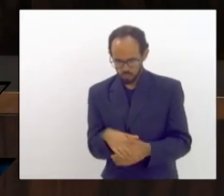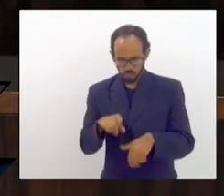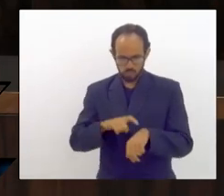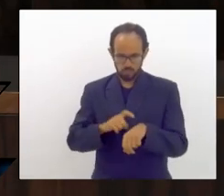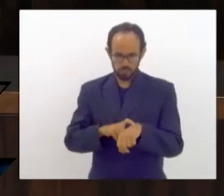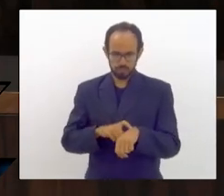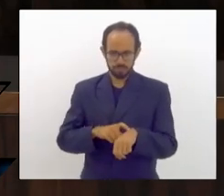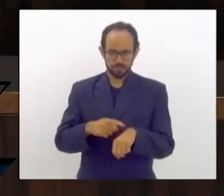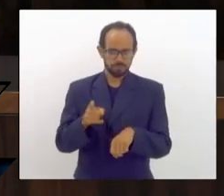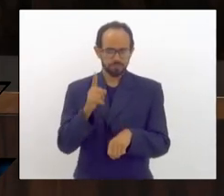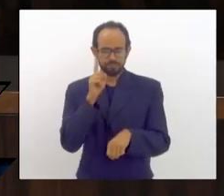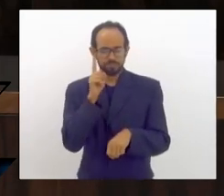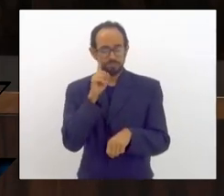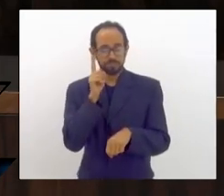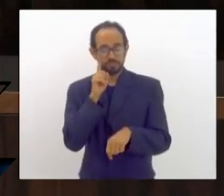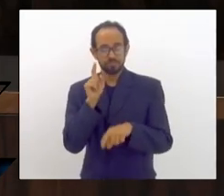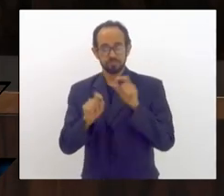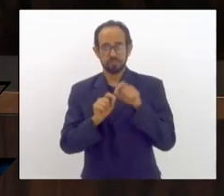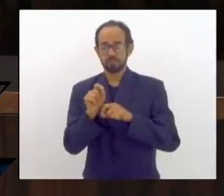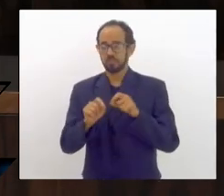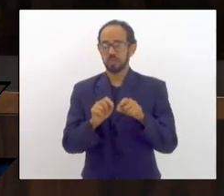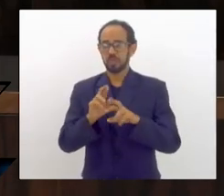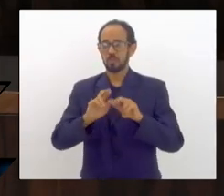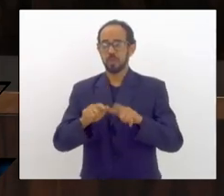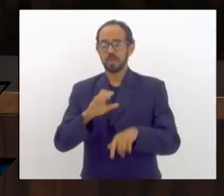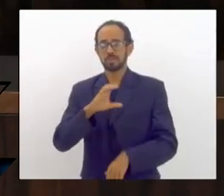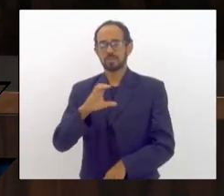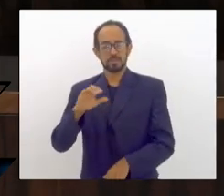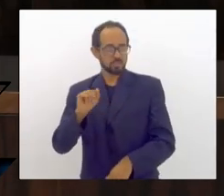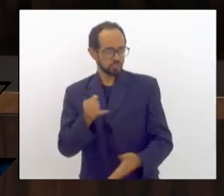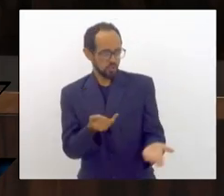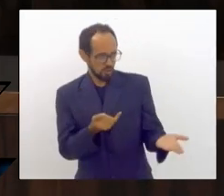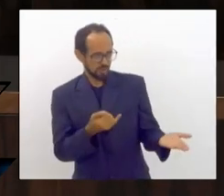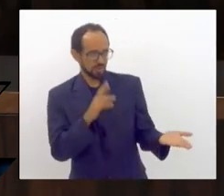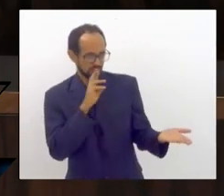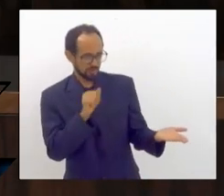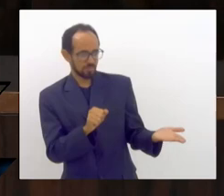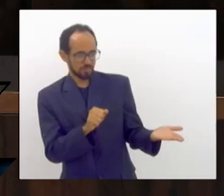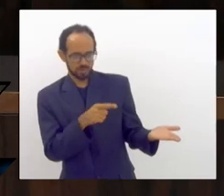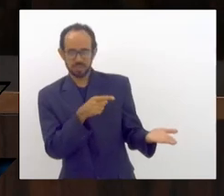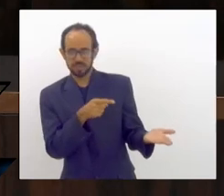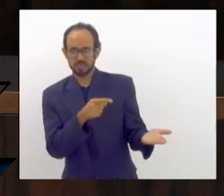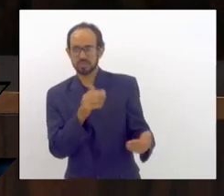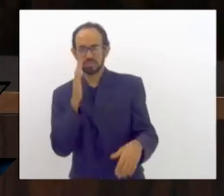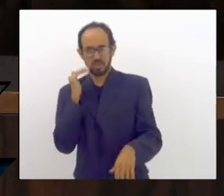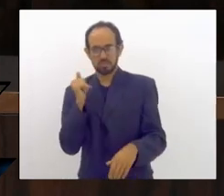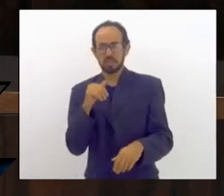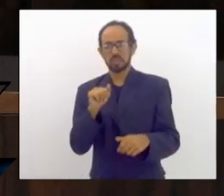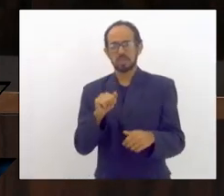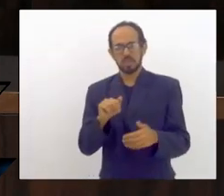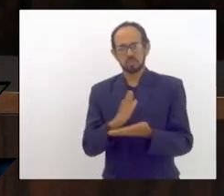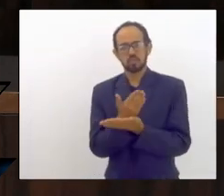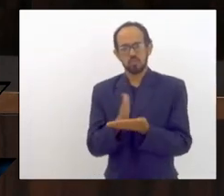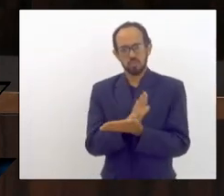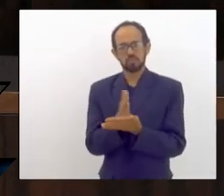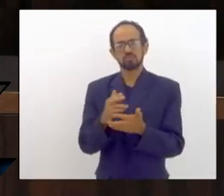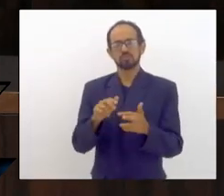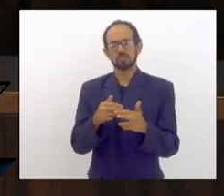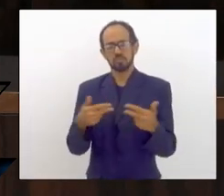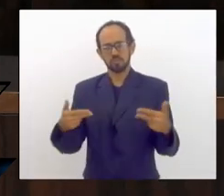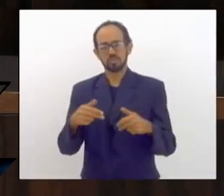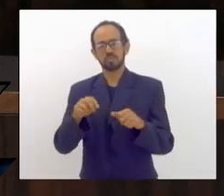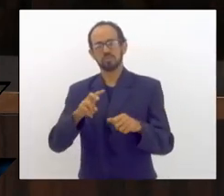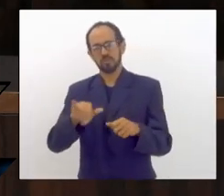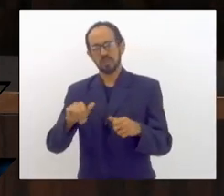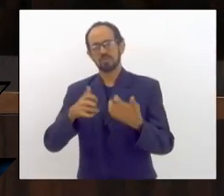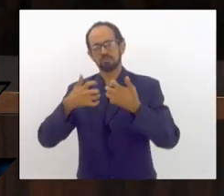dia, não é o CCJ, é o nosso presidente Rodrigo Amorim, acho que as coisas vão se encaixando. E aqui nosso líder,